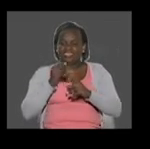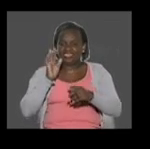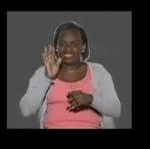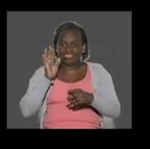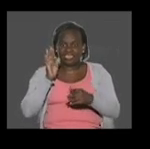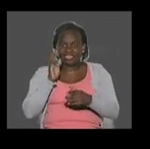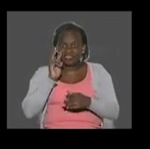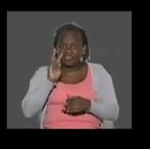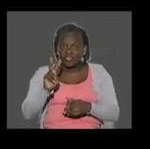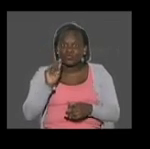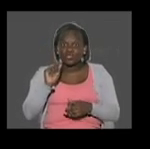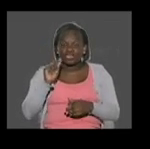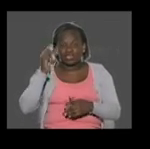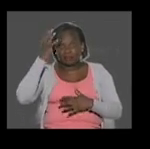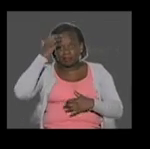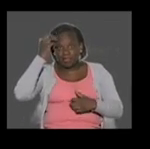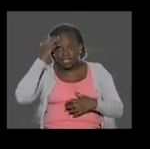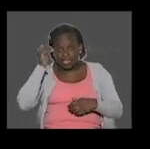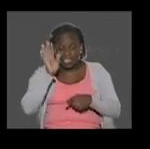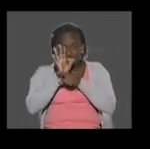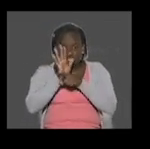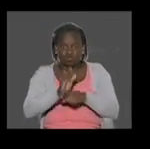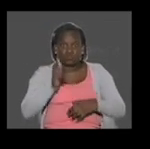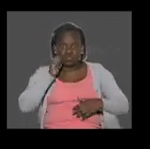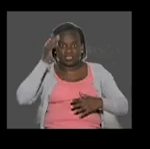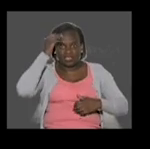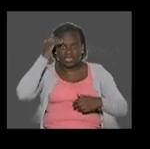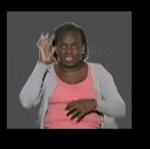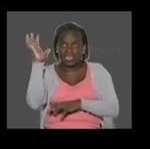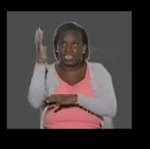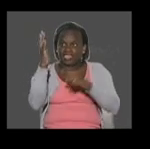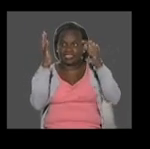E acabava de ver um macaco curando uma